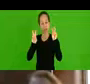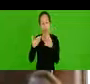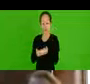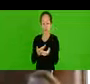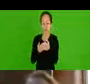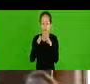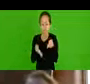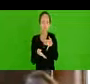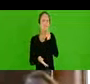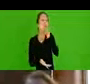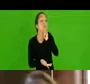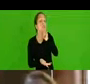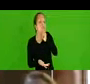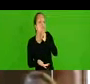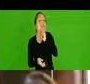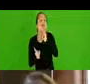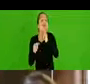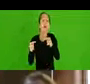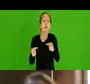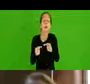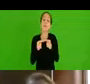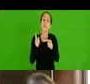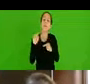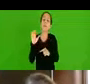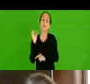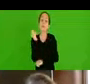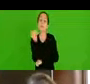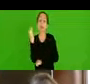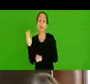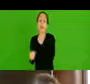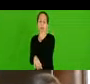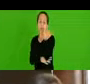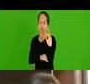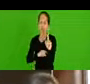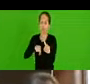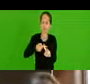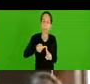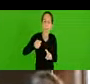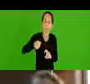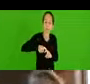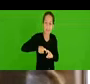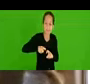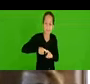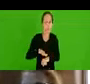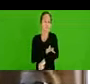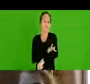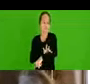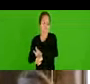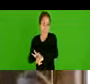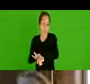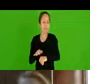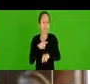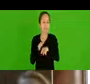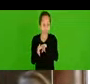caso vem muito das ciências naturais, das ciências médicas, físicas também, e nós nos